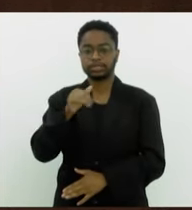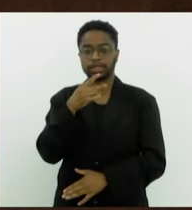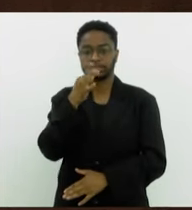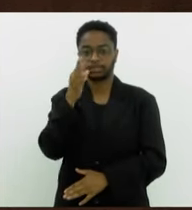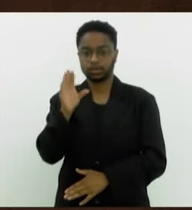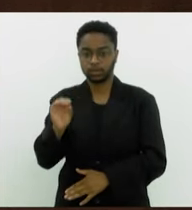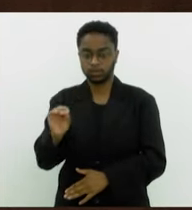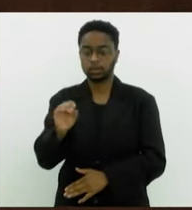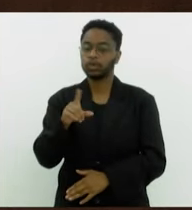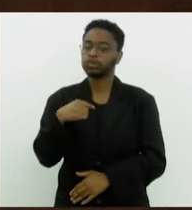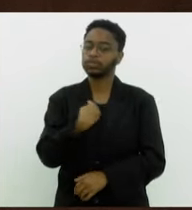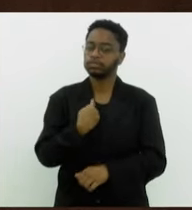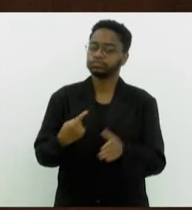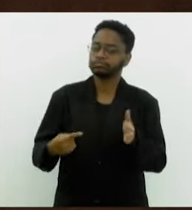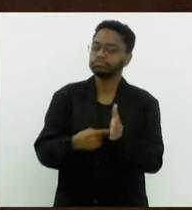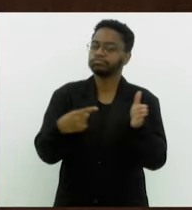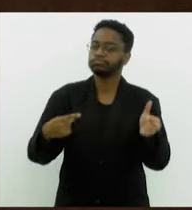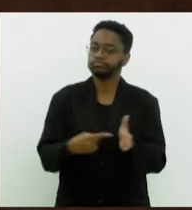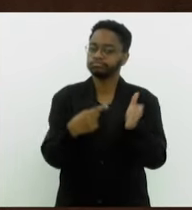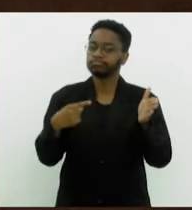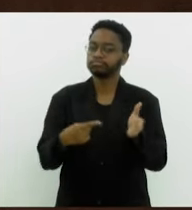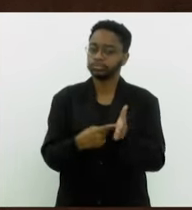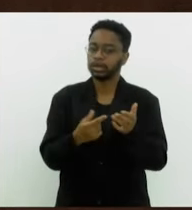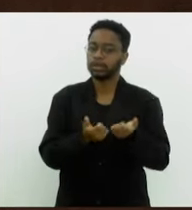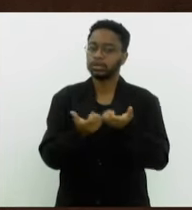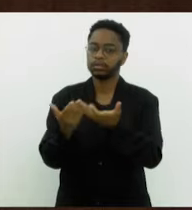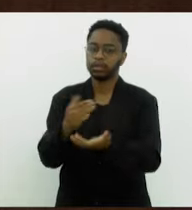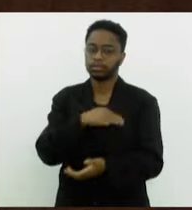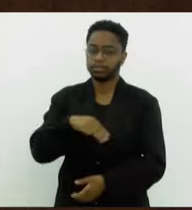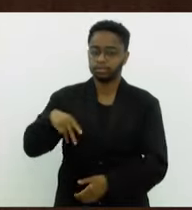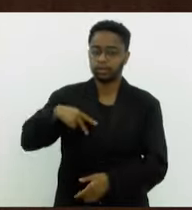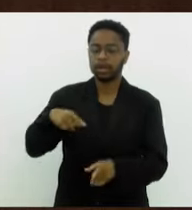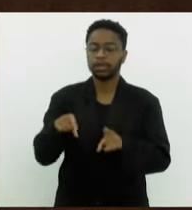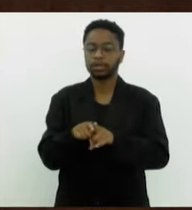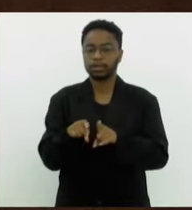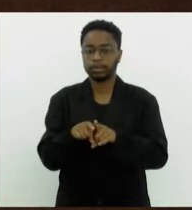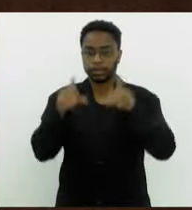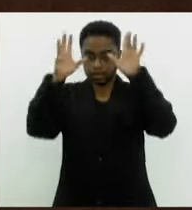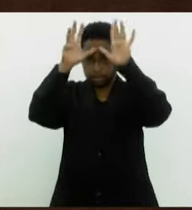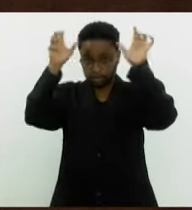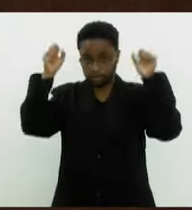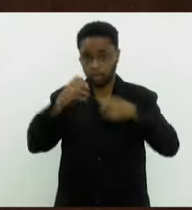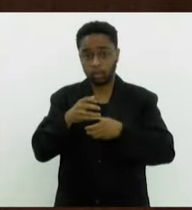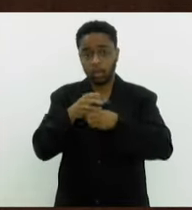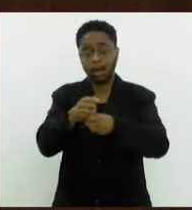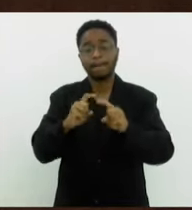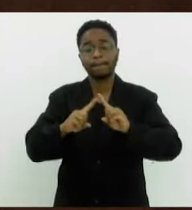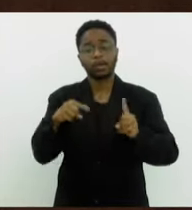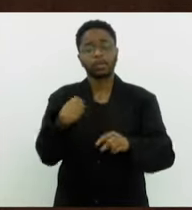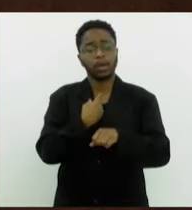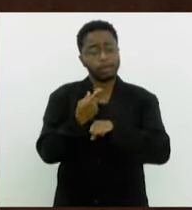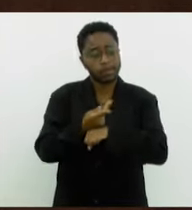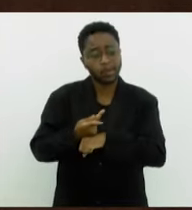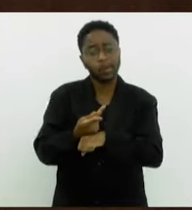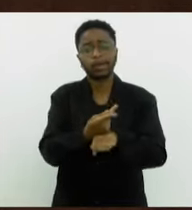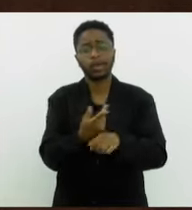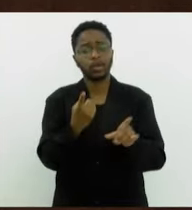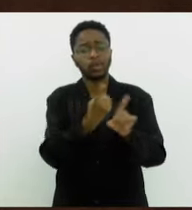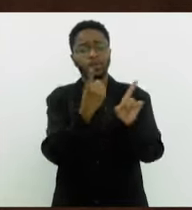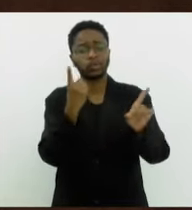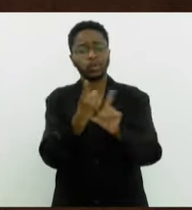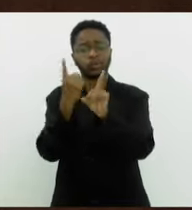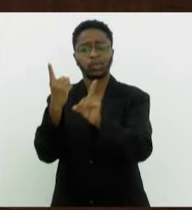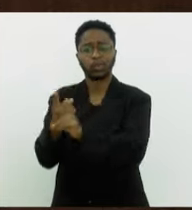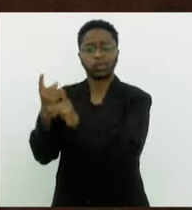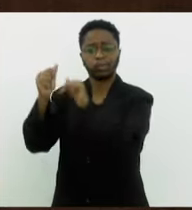denunciando, estamos buscando os órgãos competentes, o Ministério Público, o Tribunal de Contas, mas a gente vai mexendo e vai fedendo, é um mar de corrupção